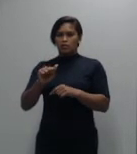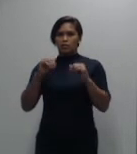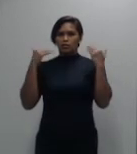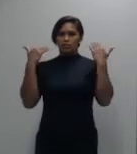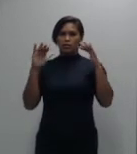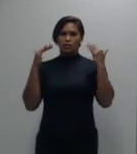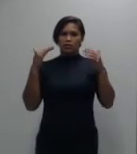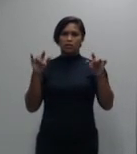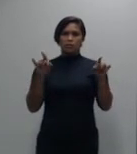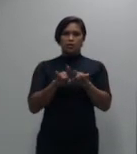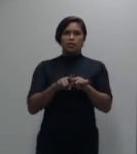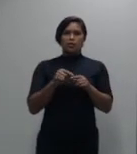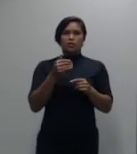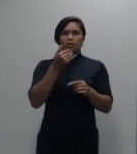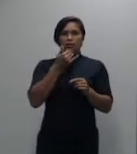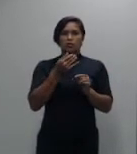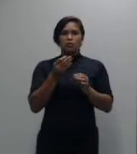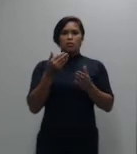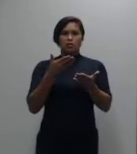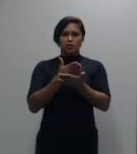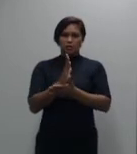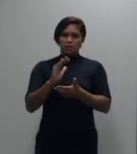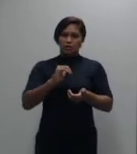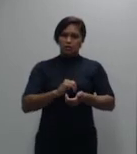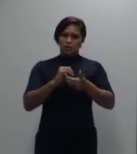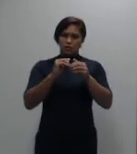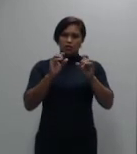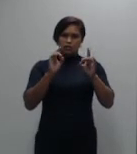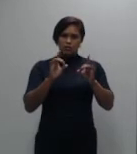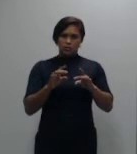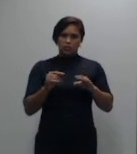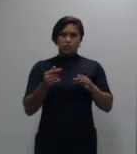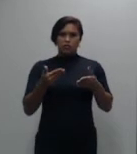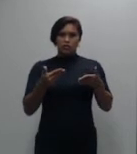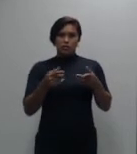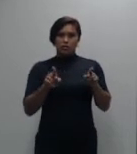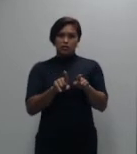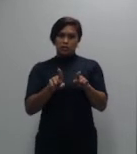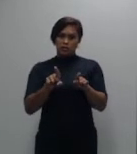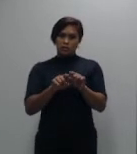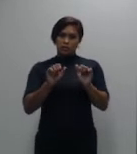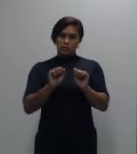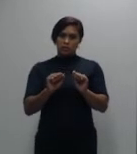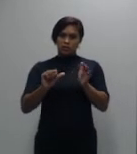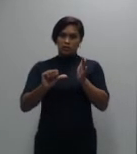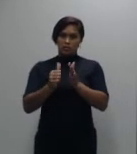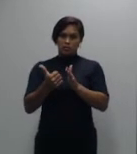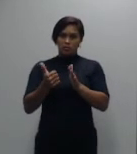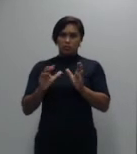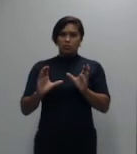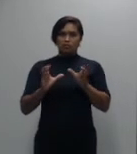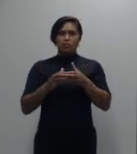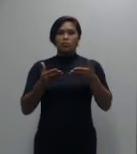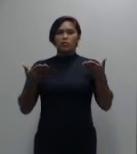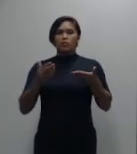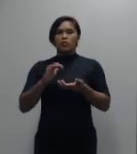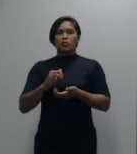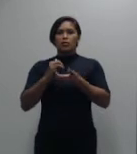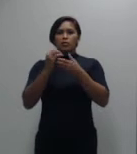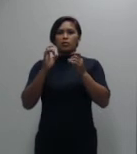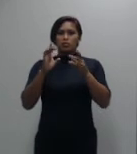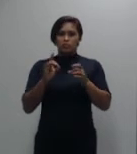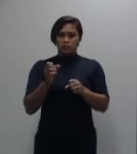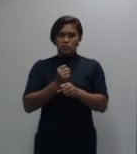parabenizando-a pela pelo ingresso na cor especial de lançamento Eu também é a primeira vez que manifeste perante a cor especial